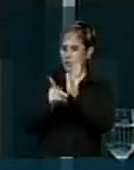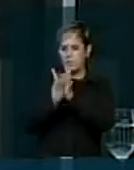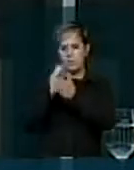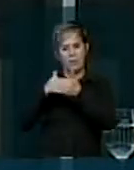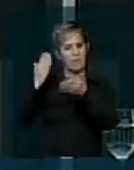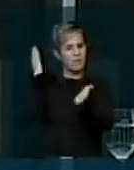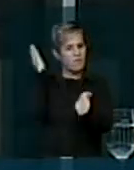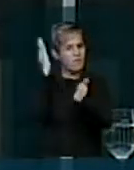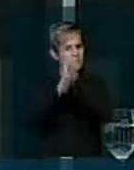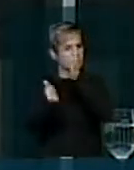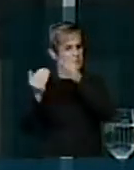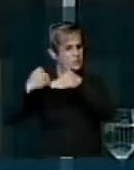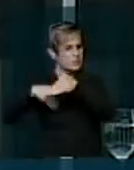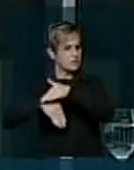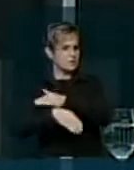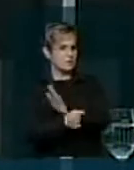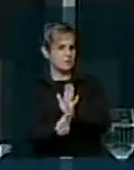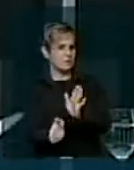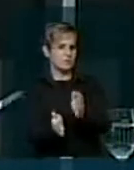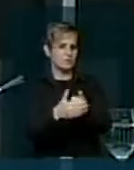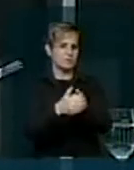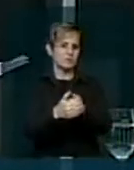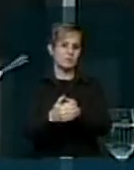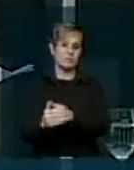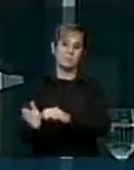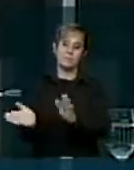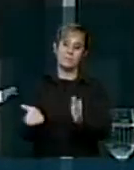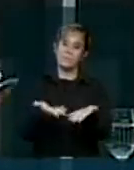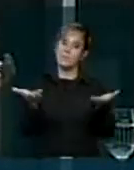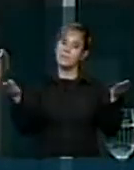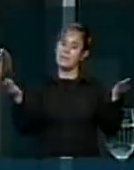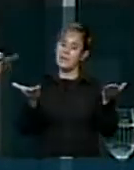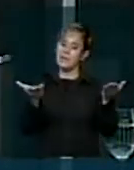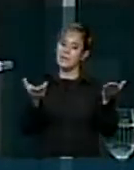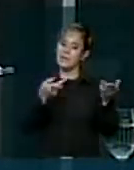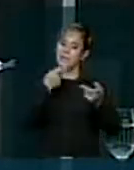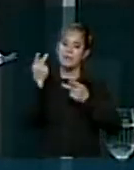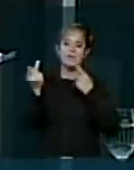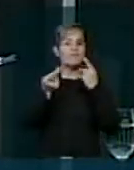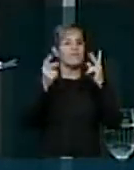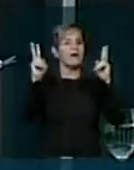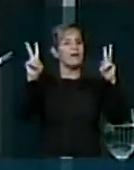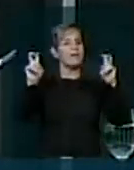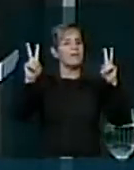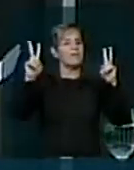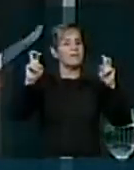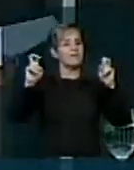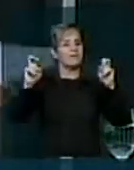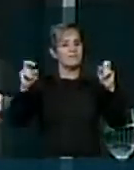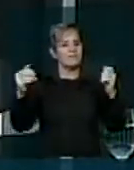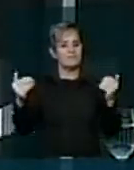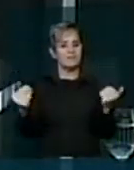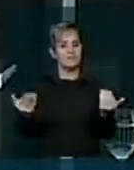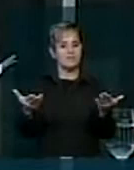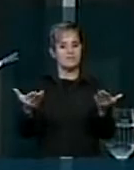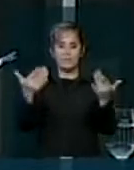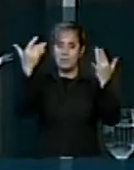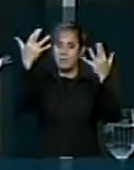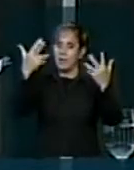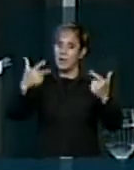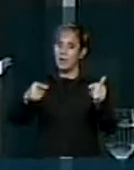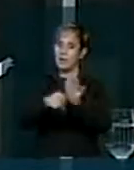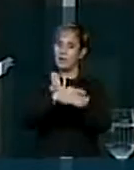subterrâneo. Aqui eu abro no mérito esse pronunciamento para expor para o